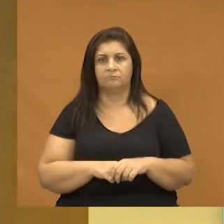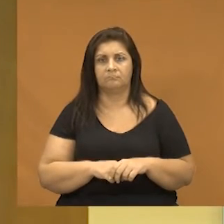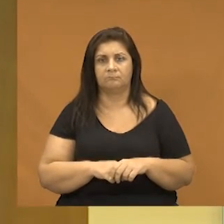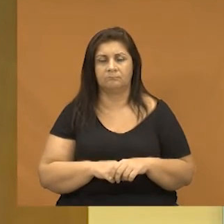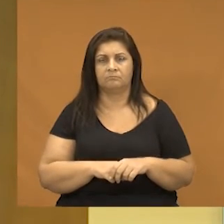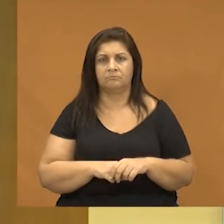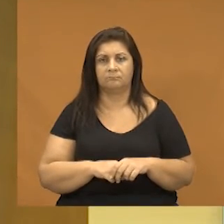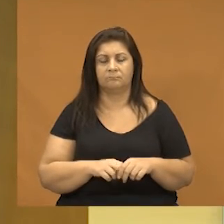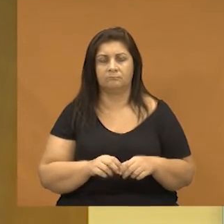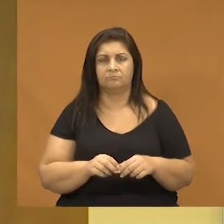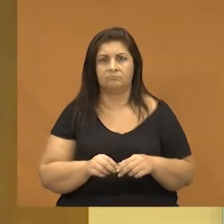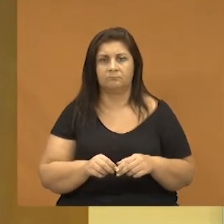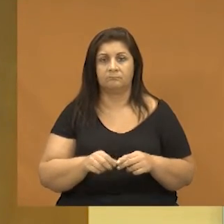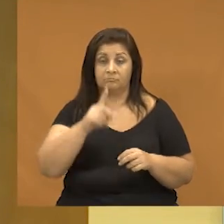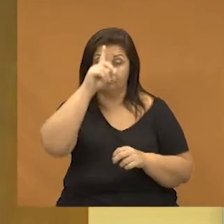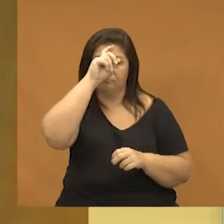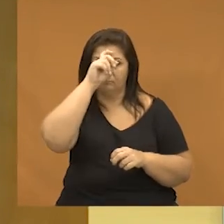sobre o cenário que mudou,